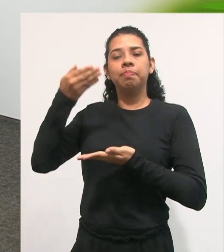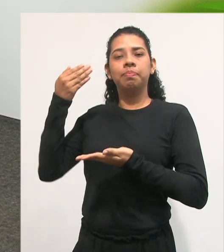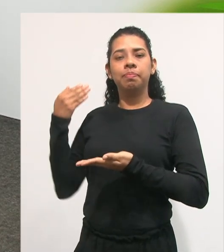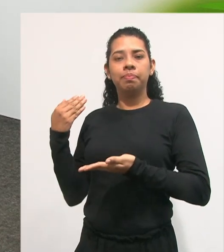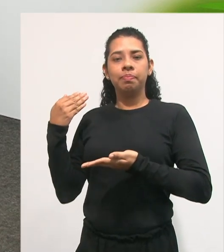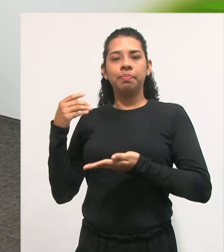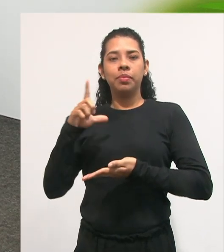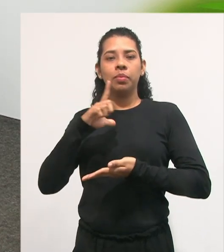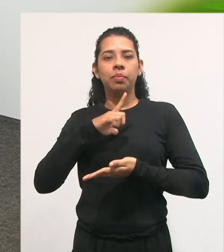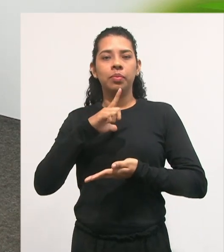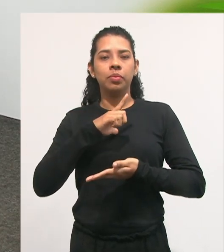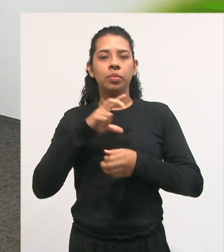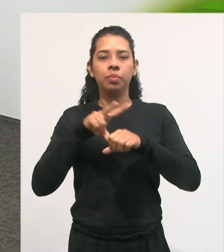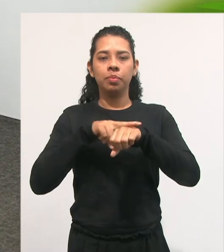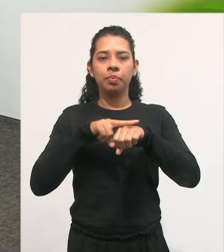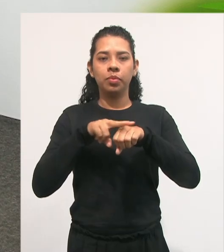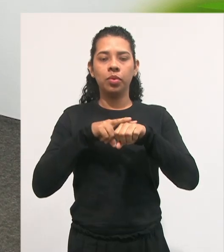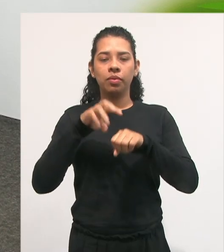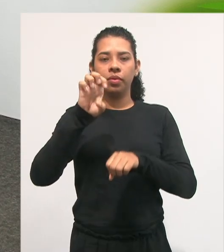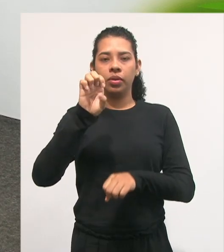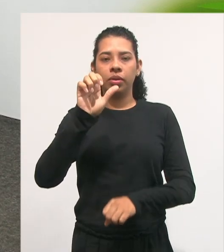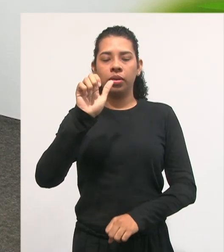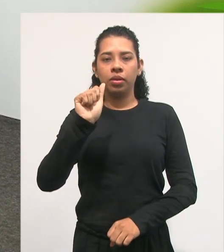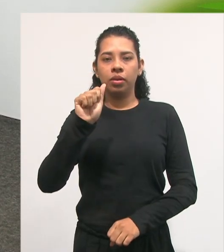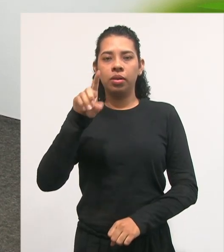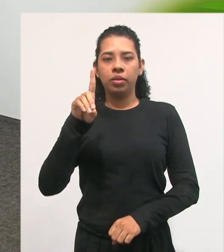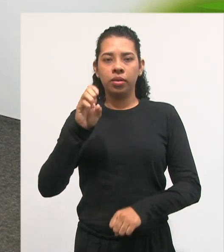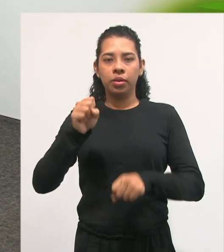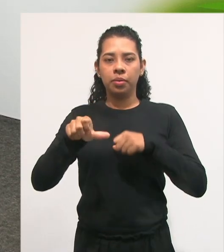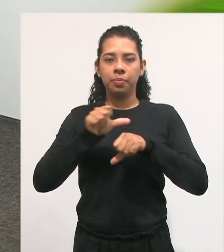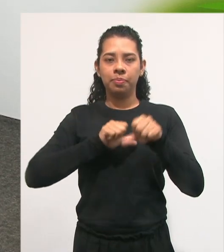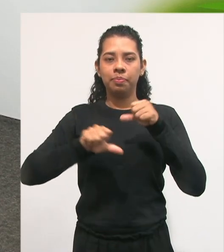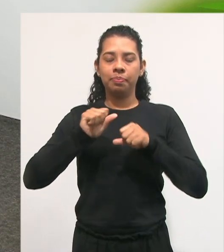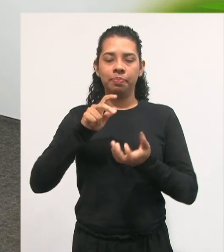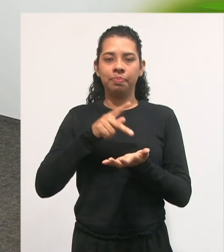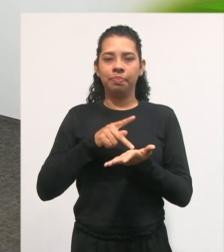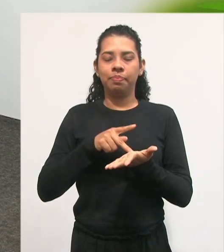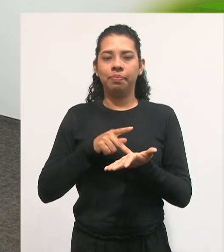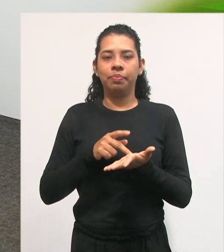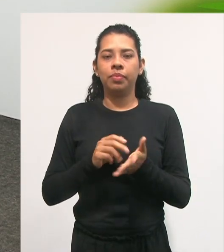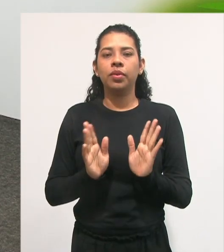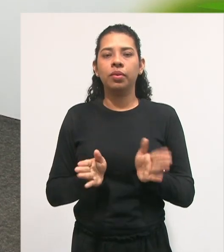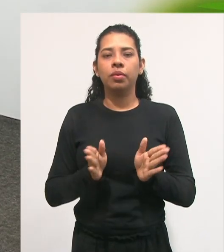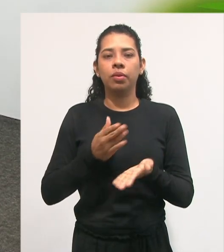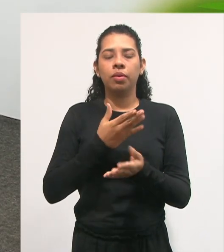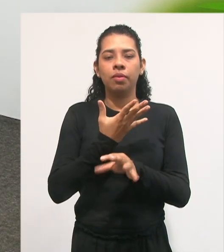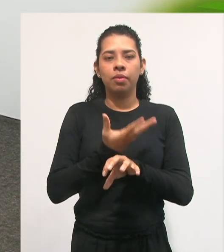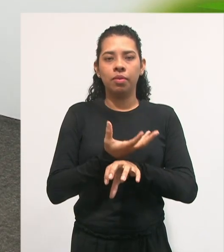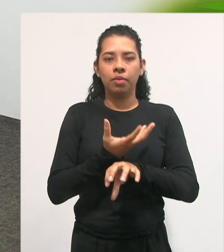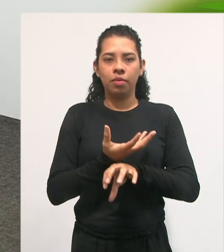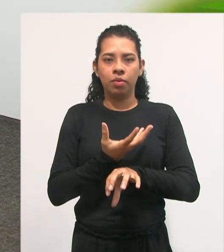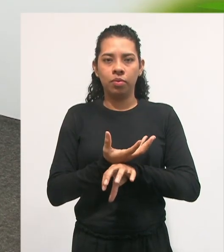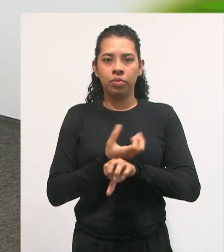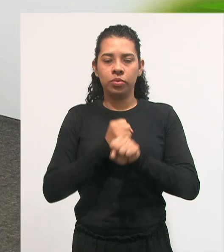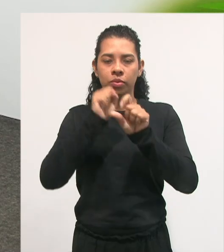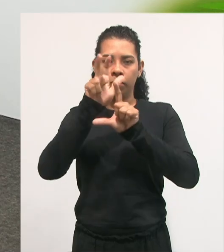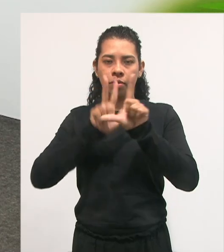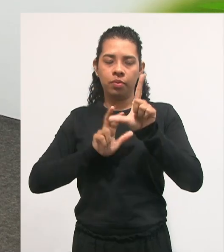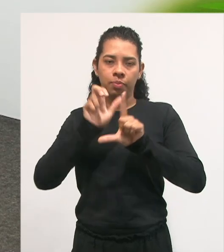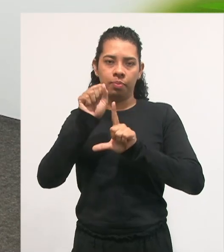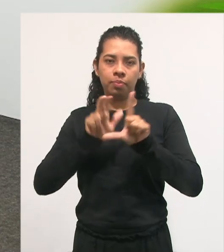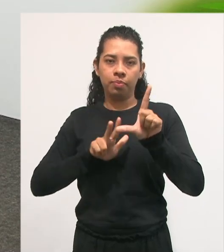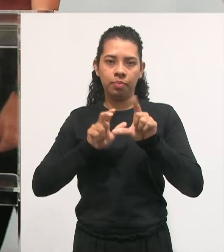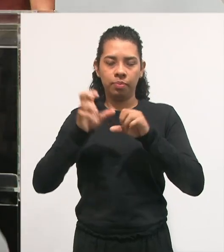os dizeres em verde. EAD Mudando Realidades. Vamos agora para o conteúdo de Ambiente Virtual da